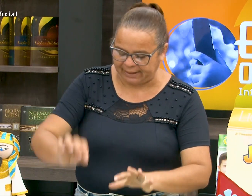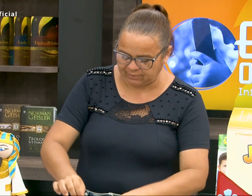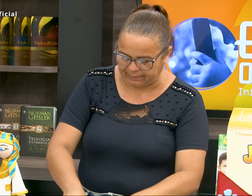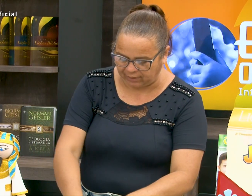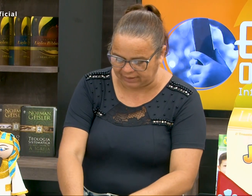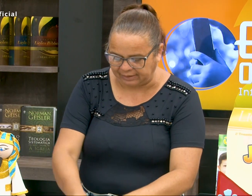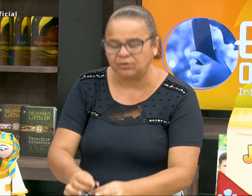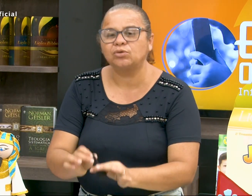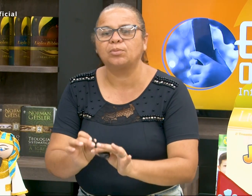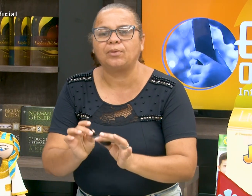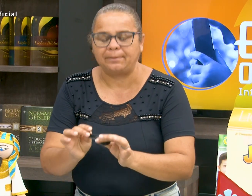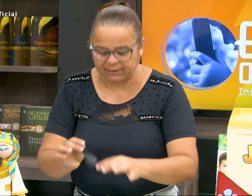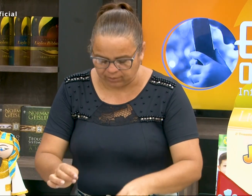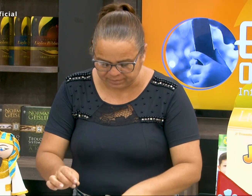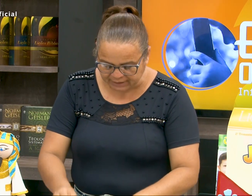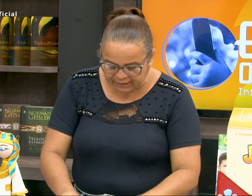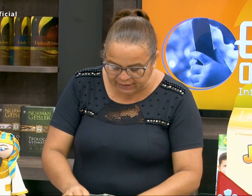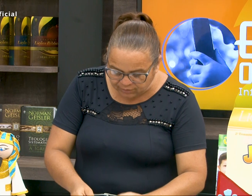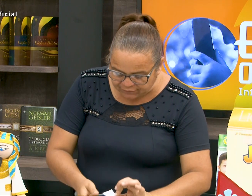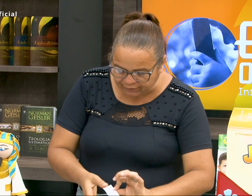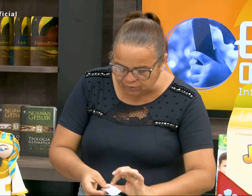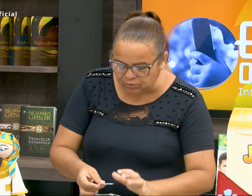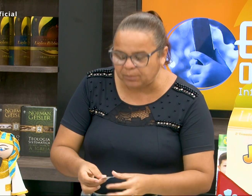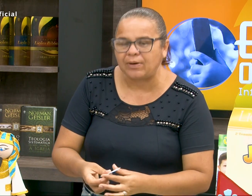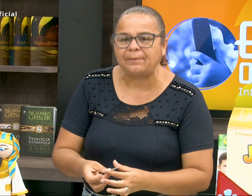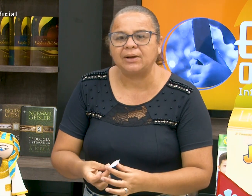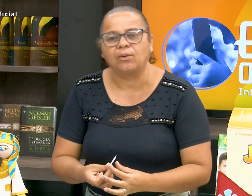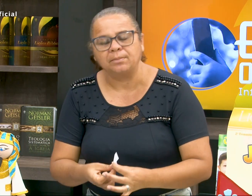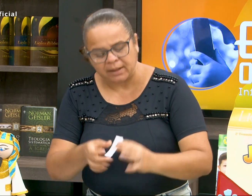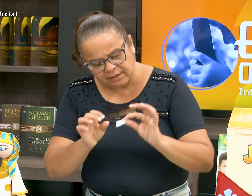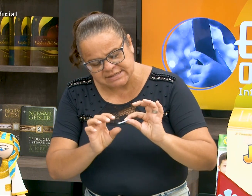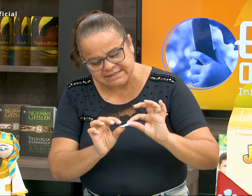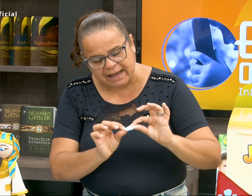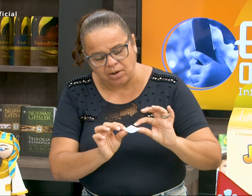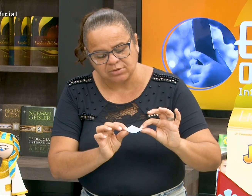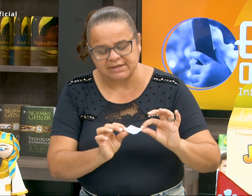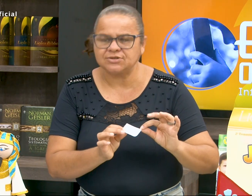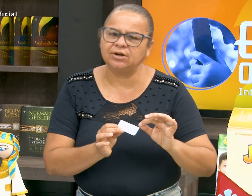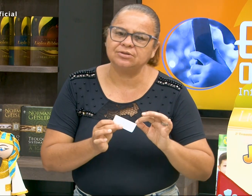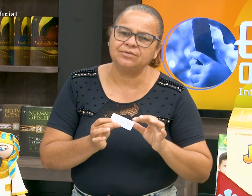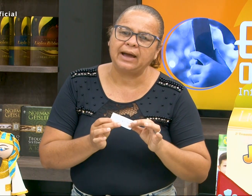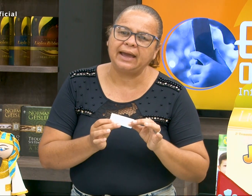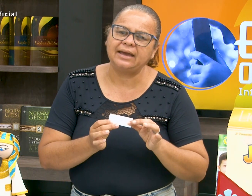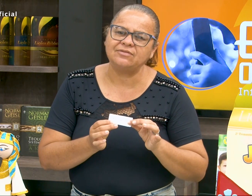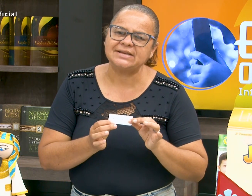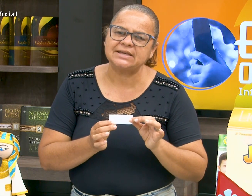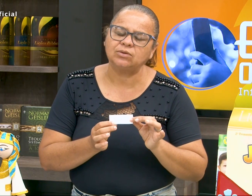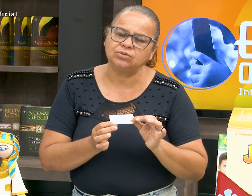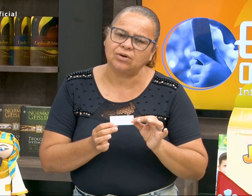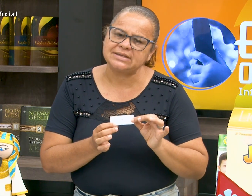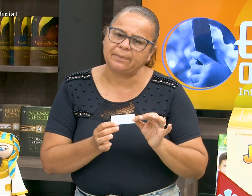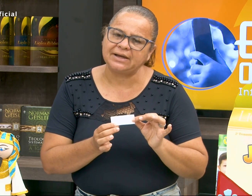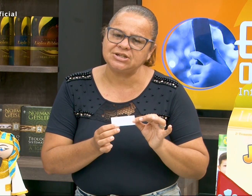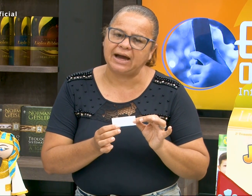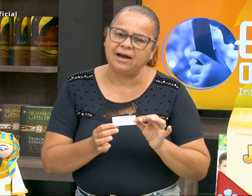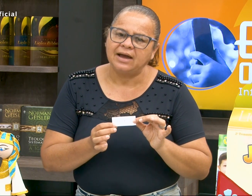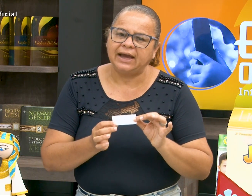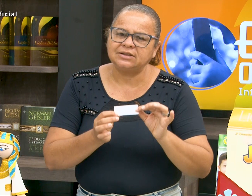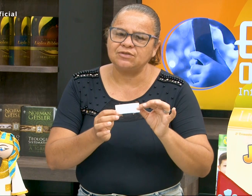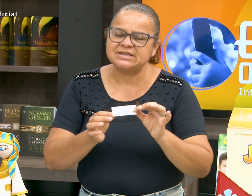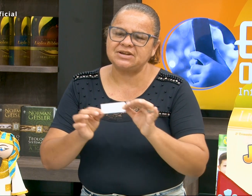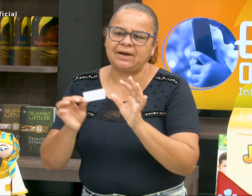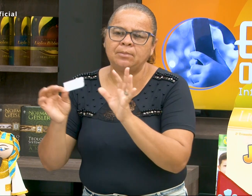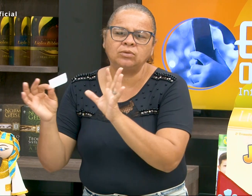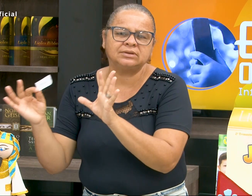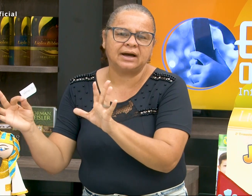A, pegue uma bola. O grupo A pegou. E o que foi que o grupo A pegou? Salmo 18, em versículo 2, a parte A.